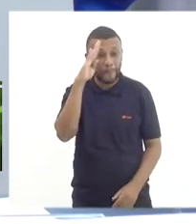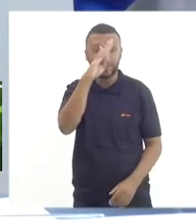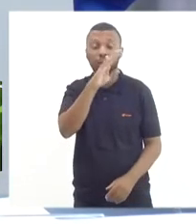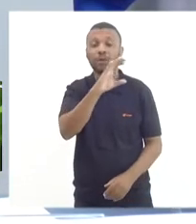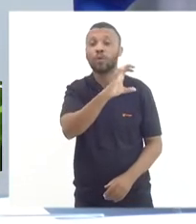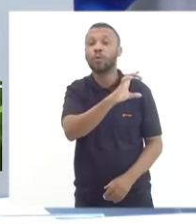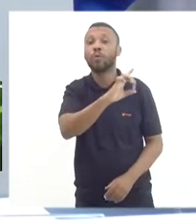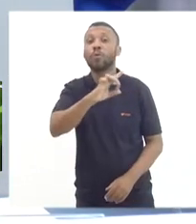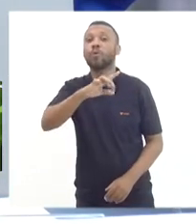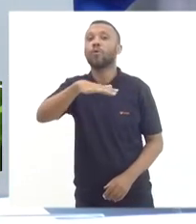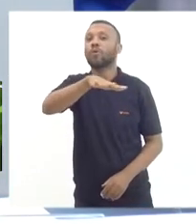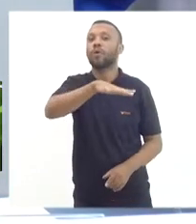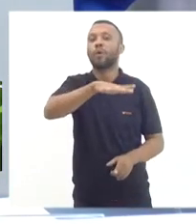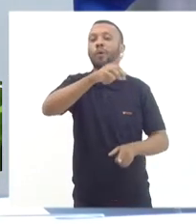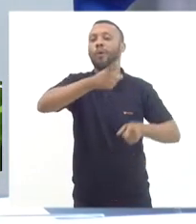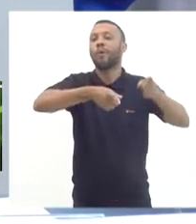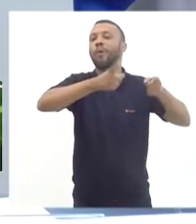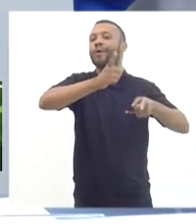coordenador.